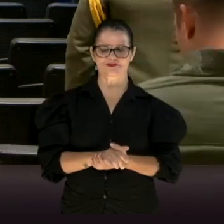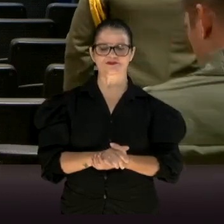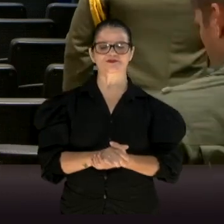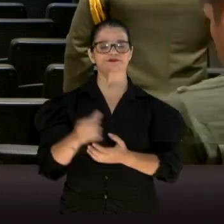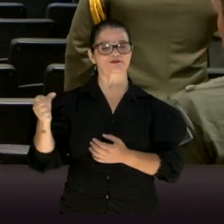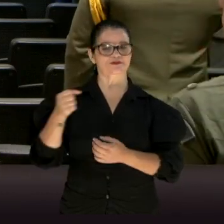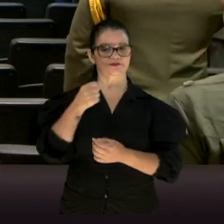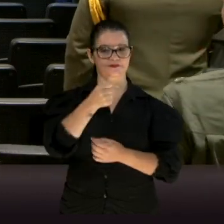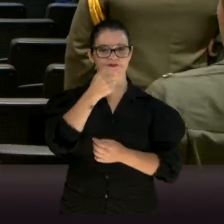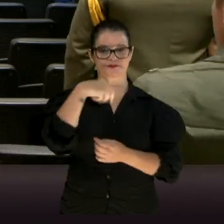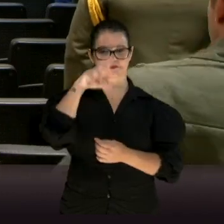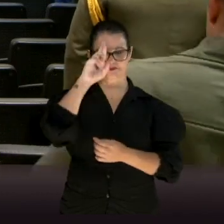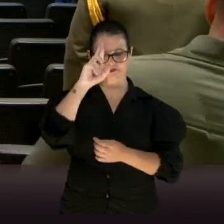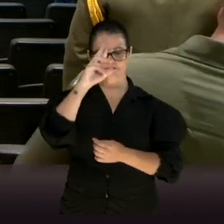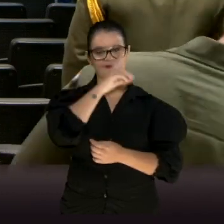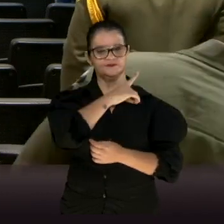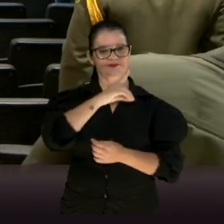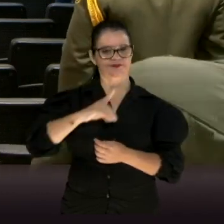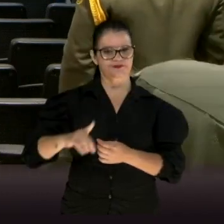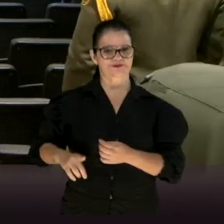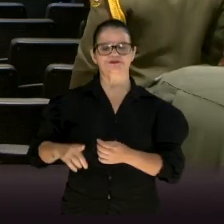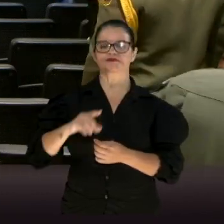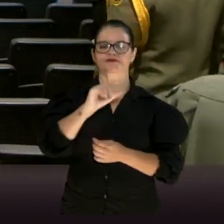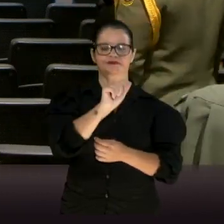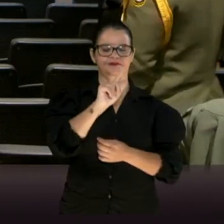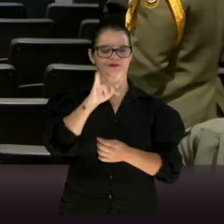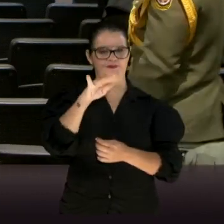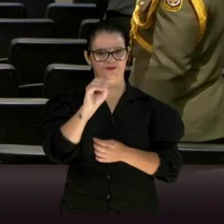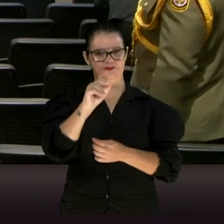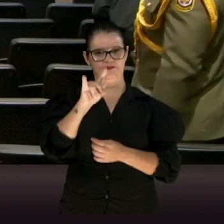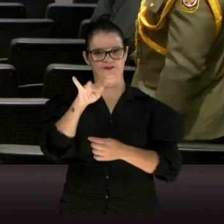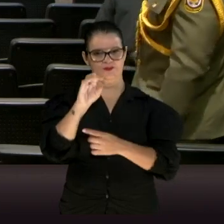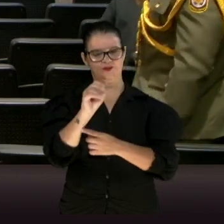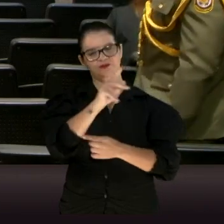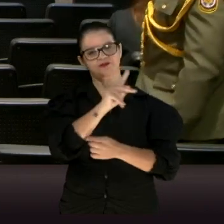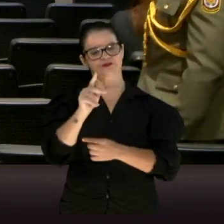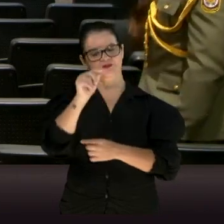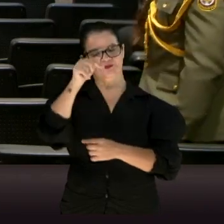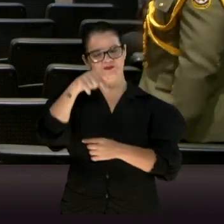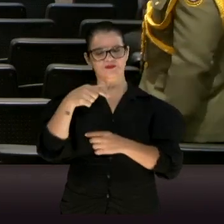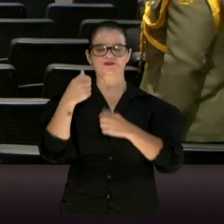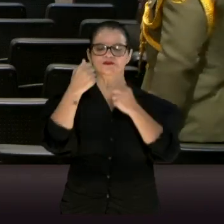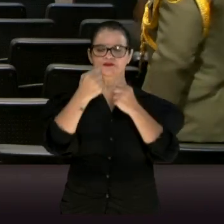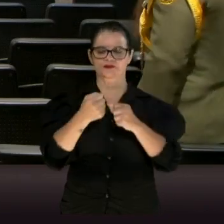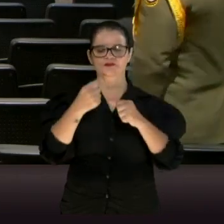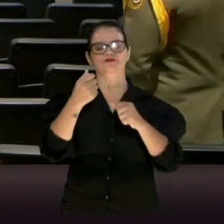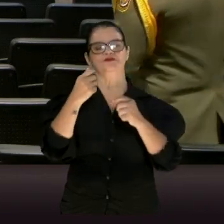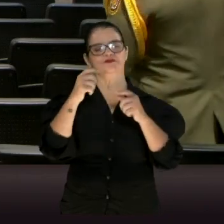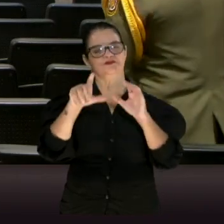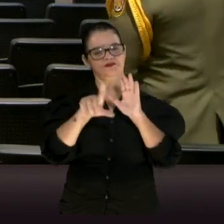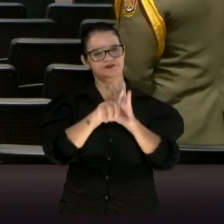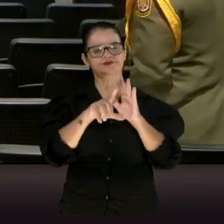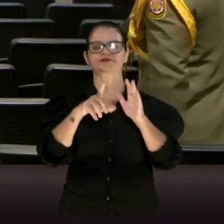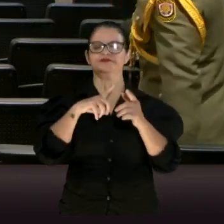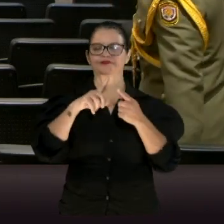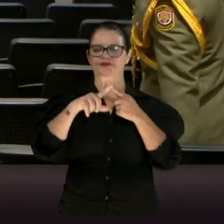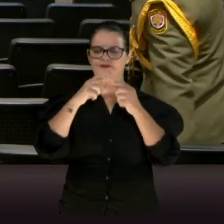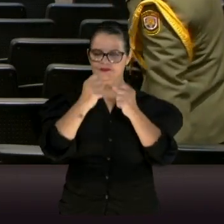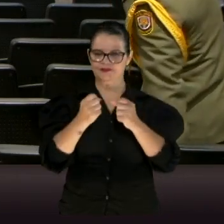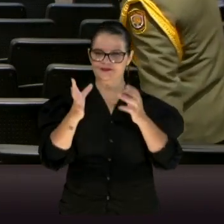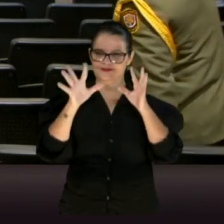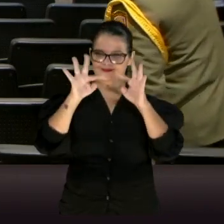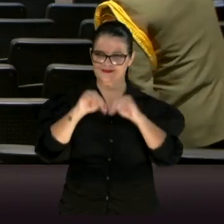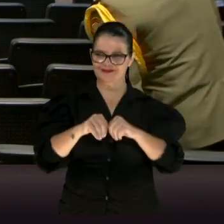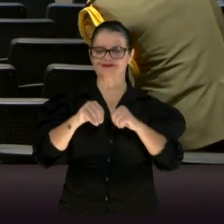Com a palavra, excelentíssimo senhor deputado Álvaro Porto, presidente deste Poder Legislativo, para fazer o encerramento desta